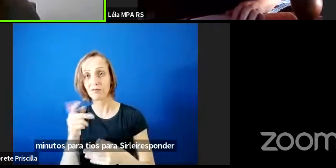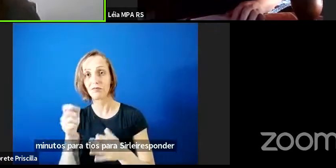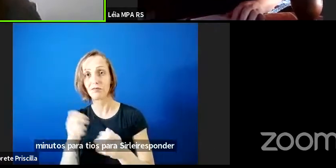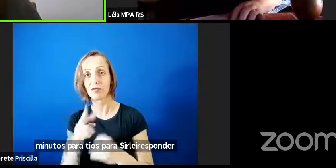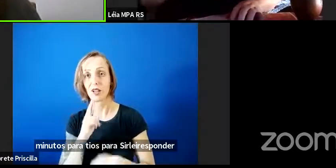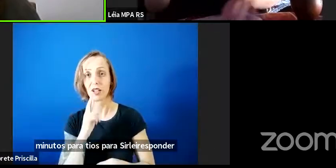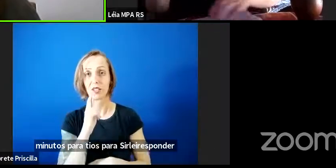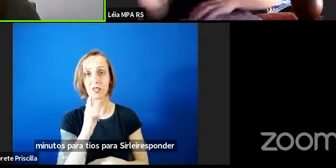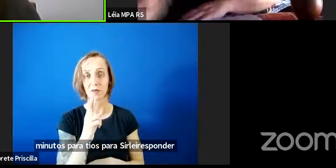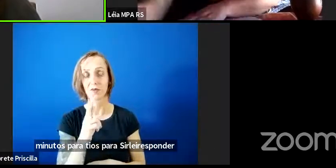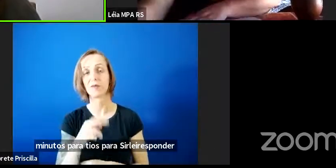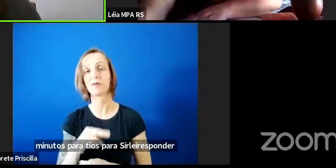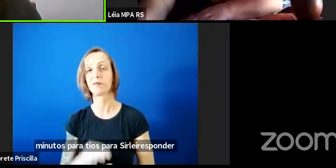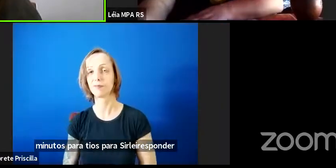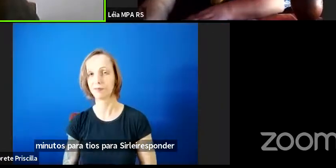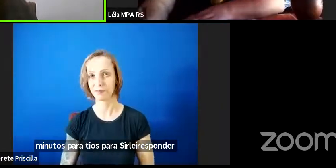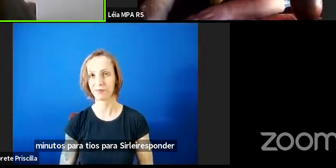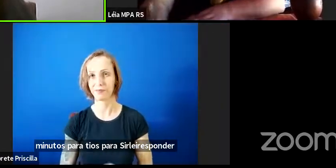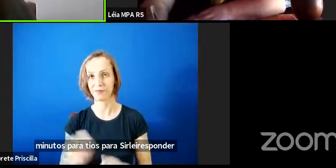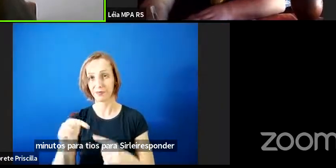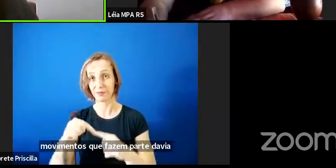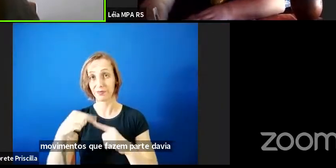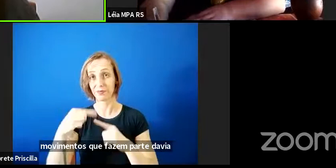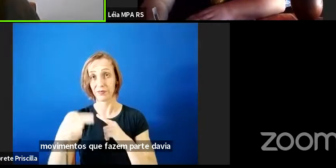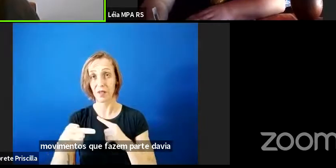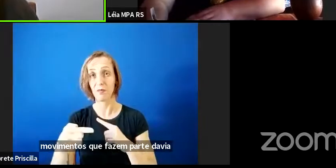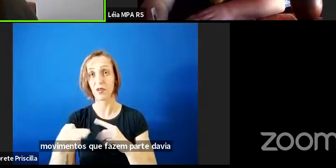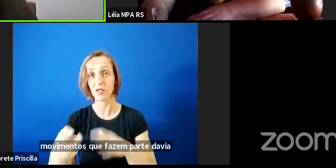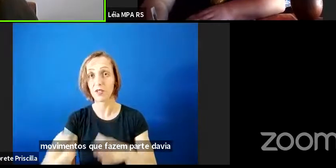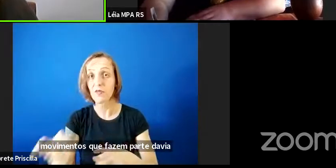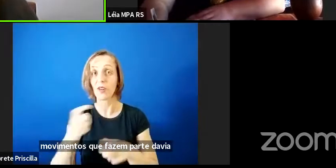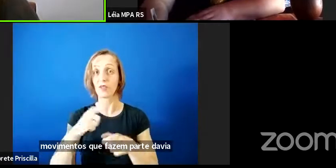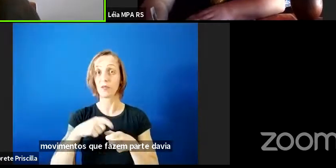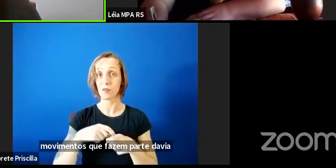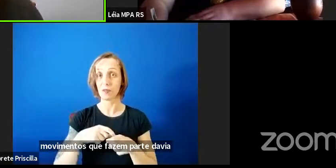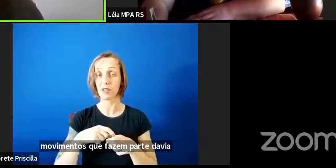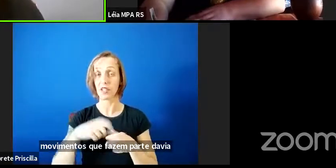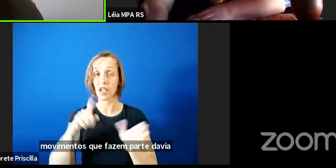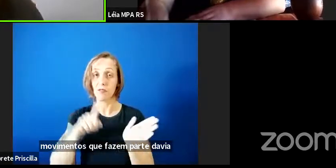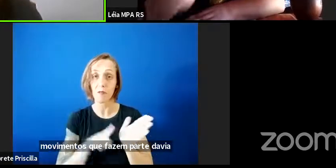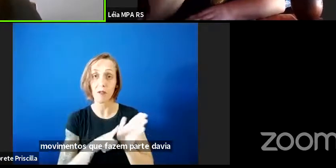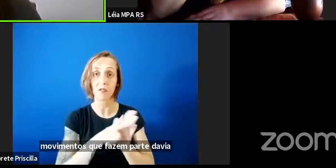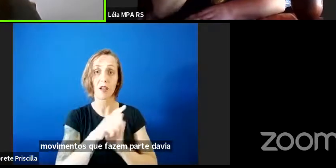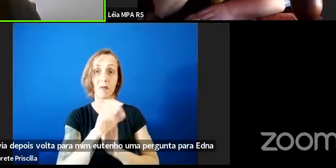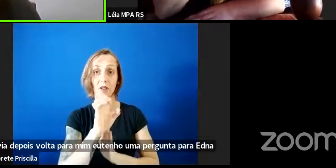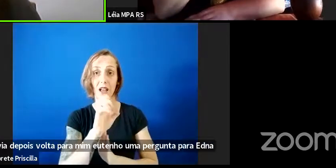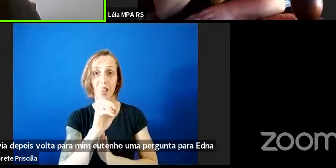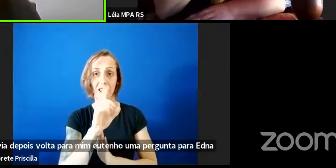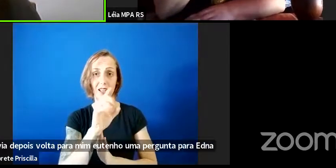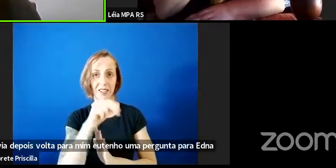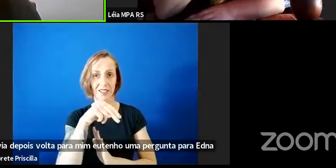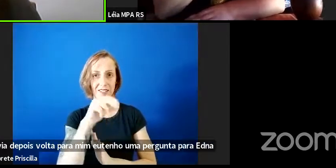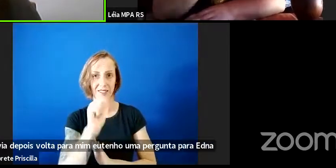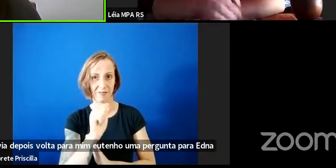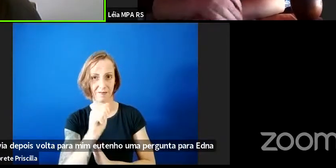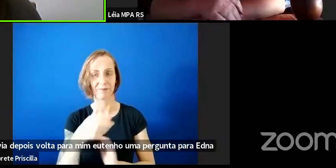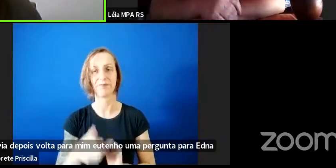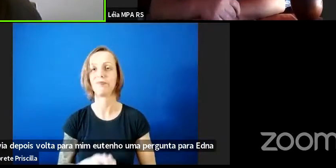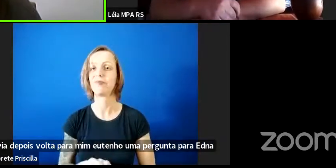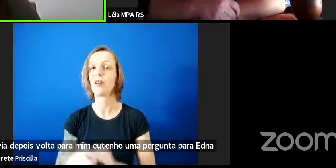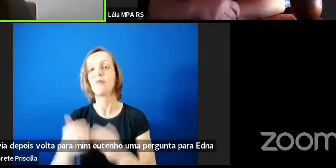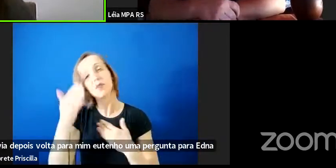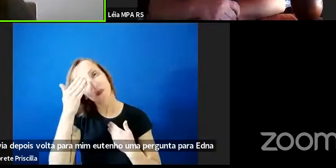da Via, depois volta para mim e eu tenho uma pergunta para a Edna, que chegou também. Então, muito obrigada ao público que